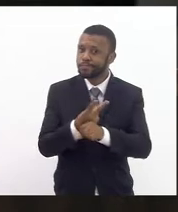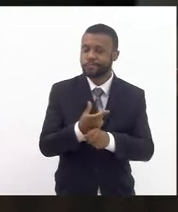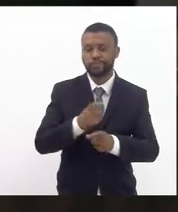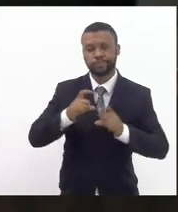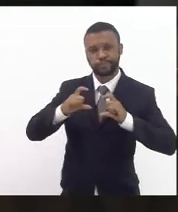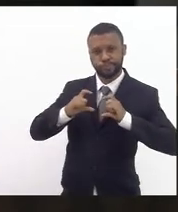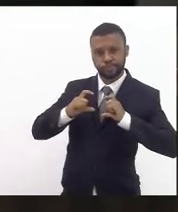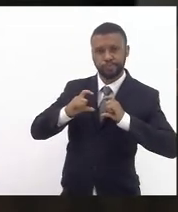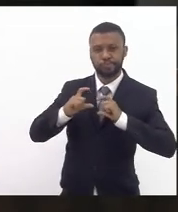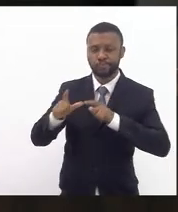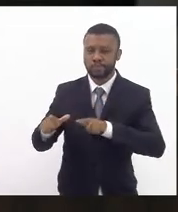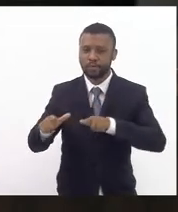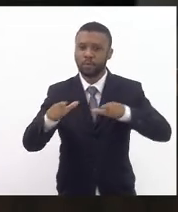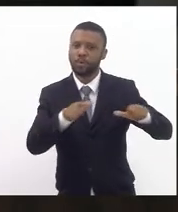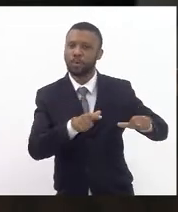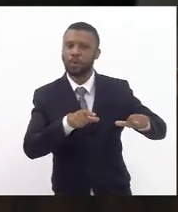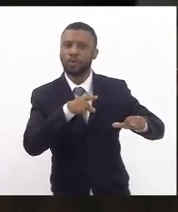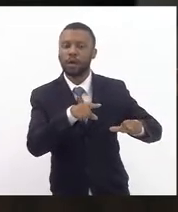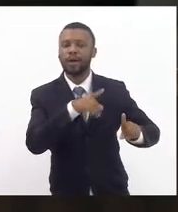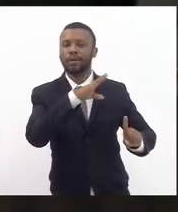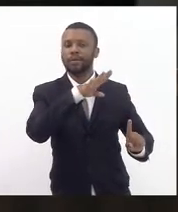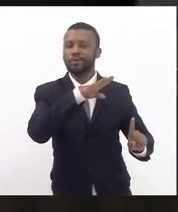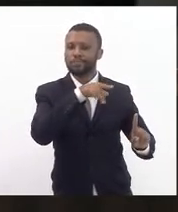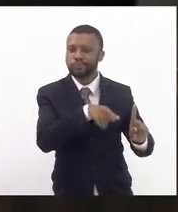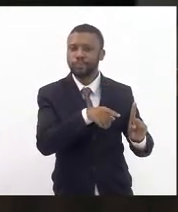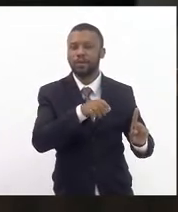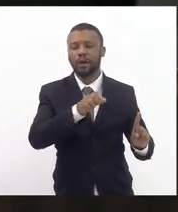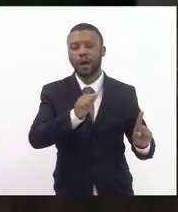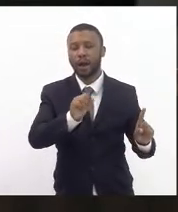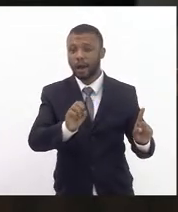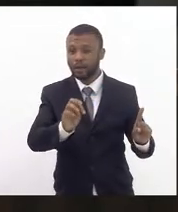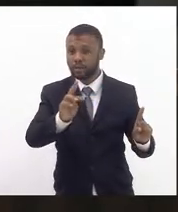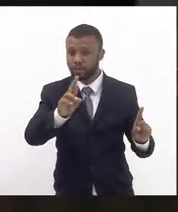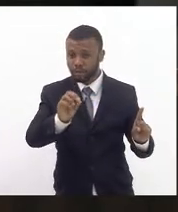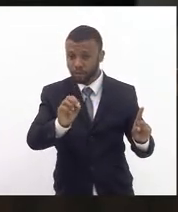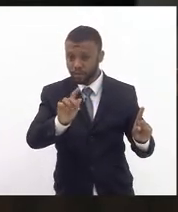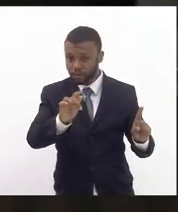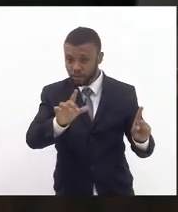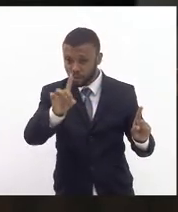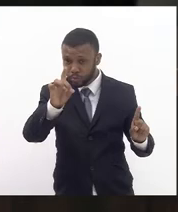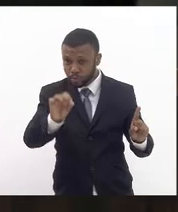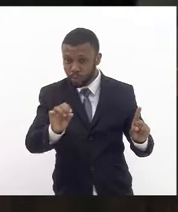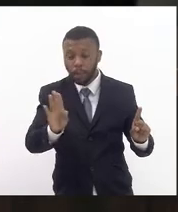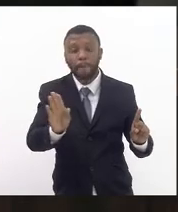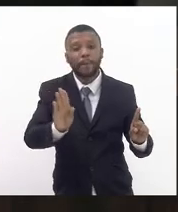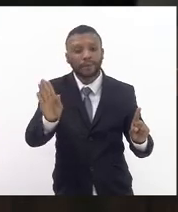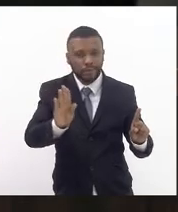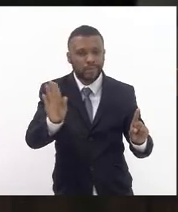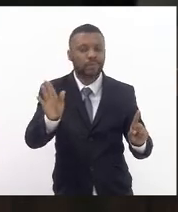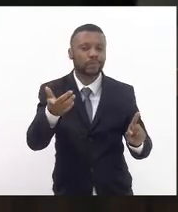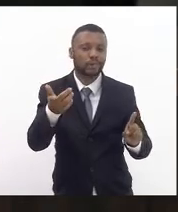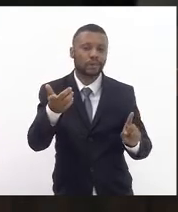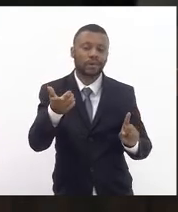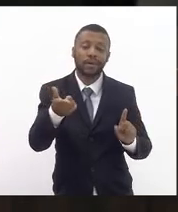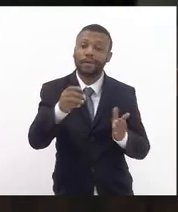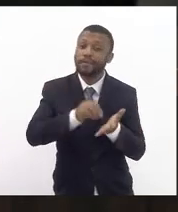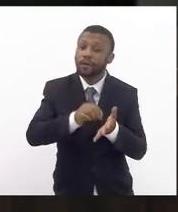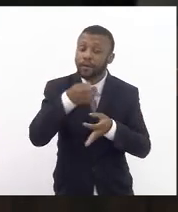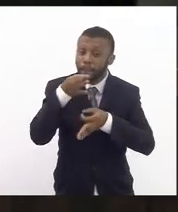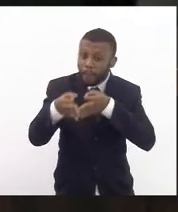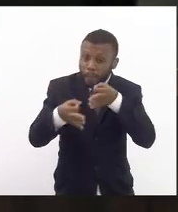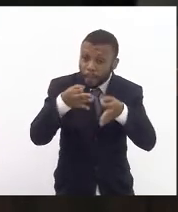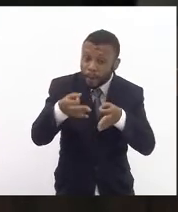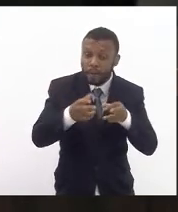respectivo diploma ao senhor Astro Gildo Batista de Milagres, parecer da Comissão de Normas Internas e Proposições